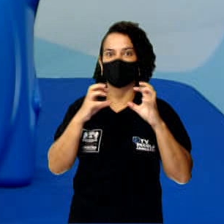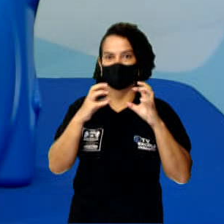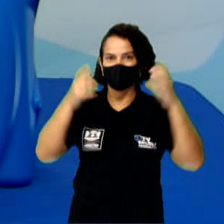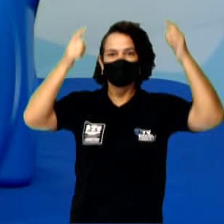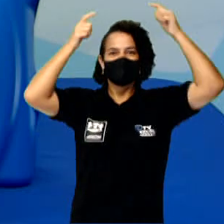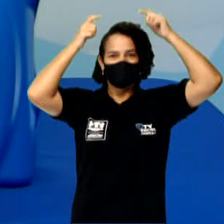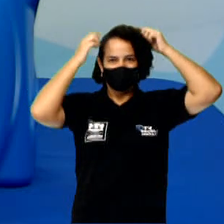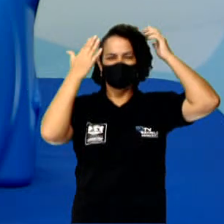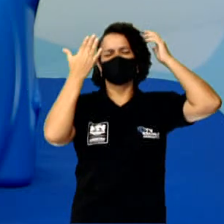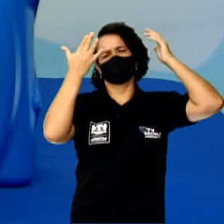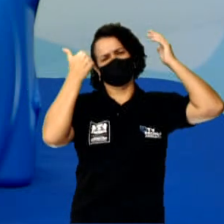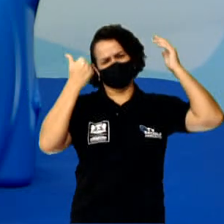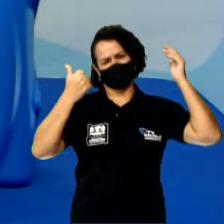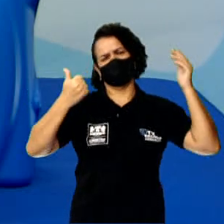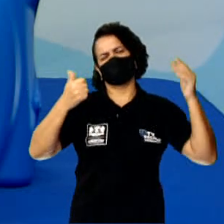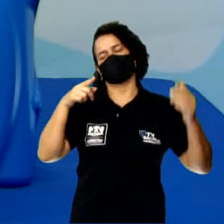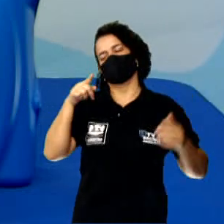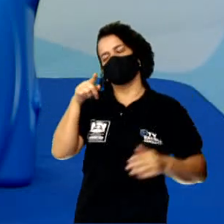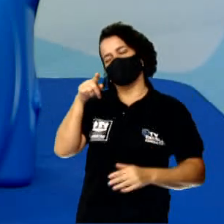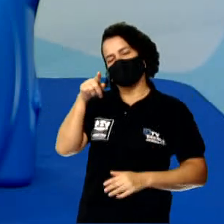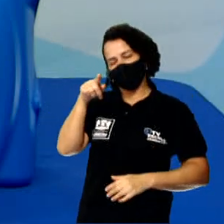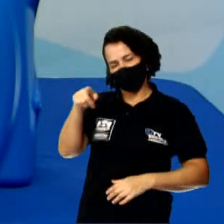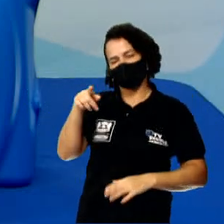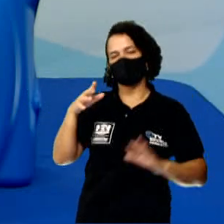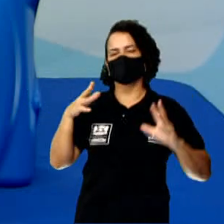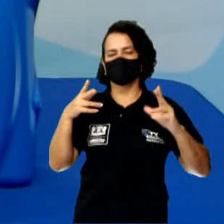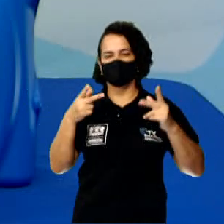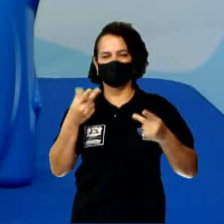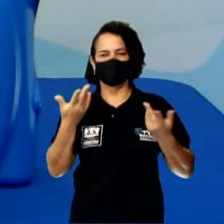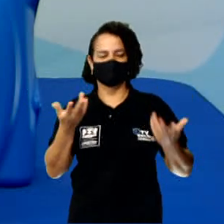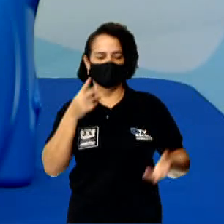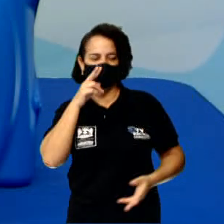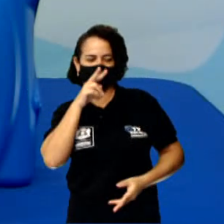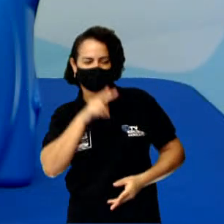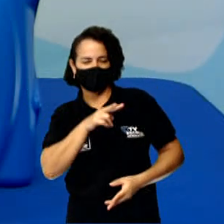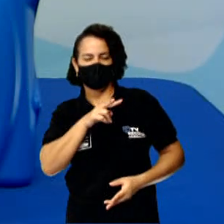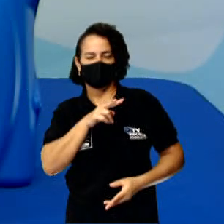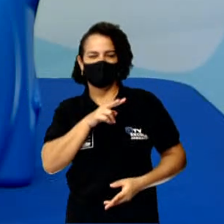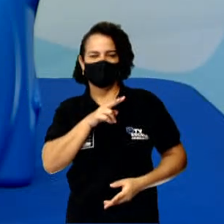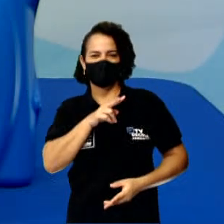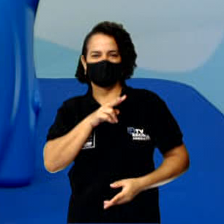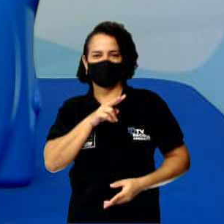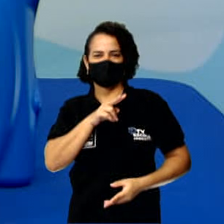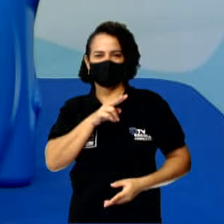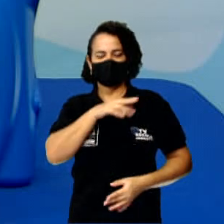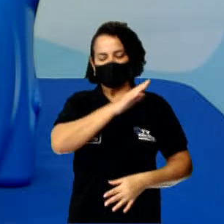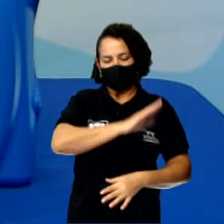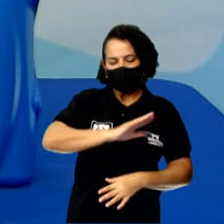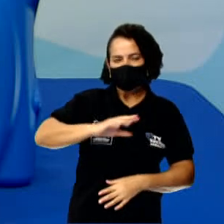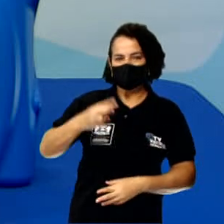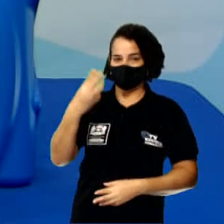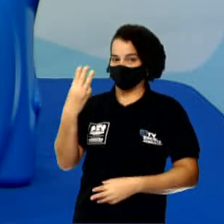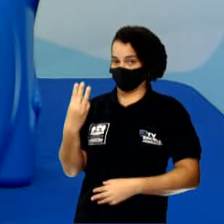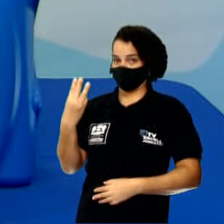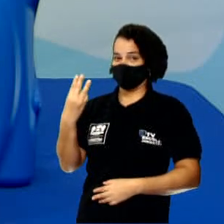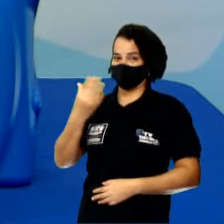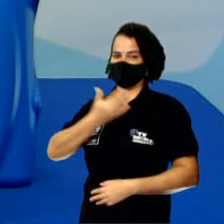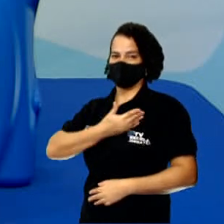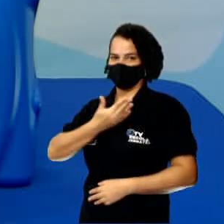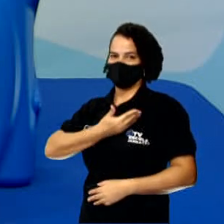sabia. Ah, isso todo mundo via. As meninas, por causa das